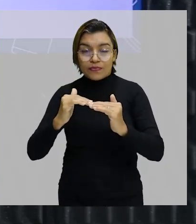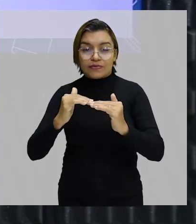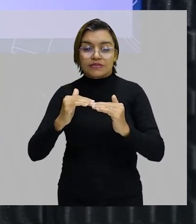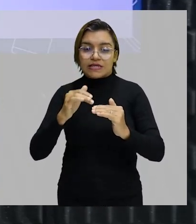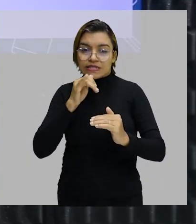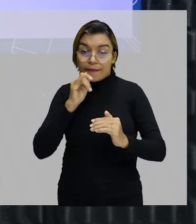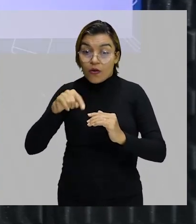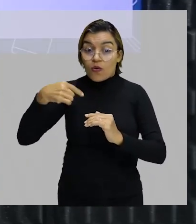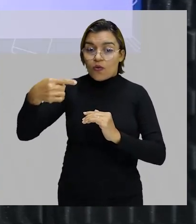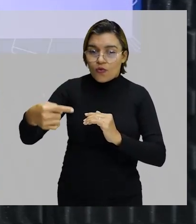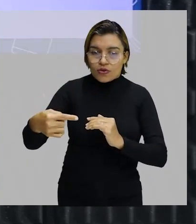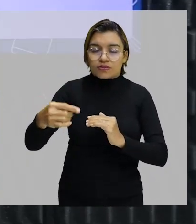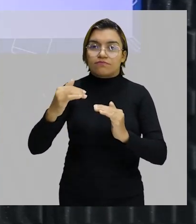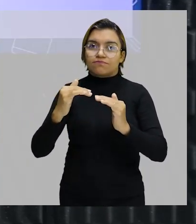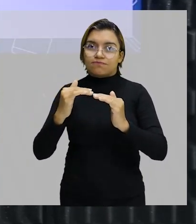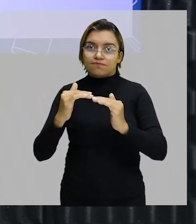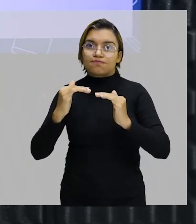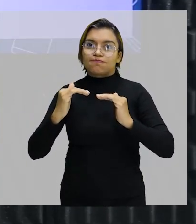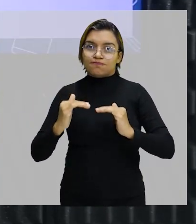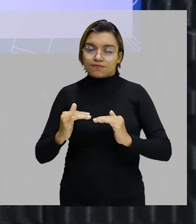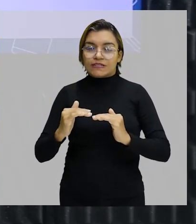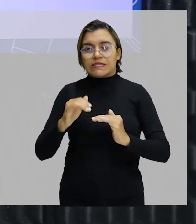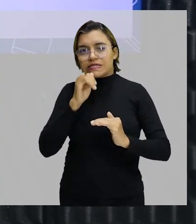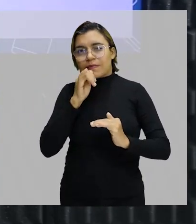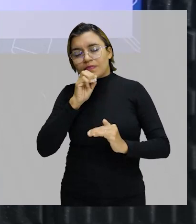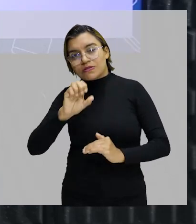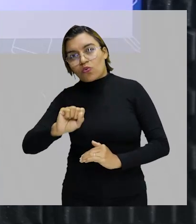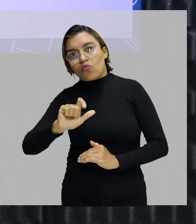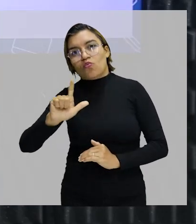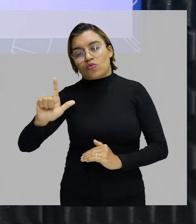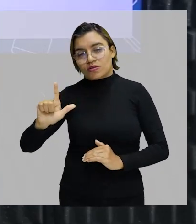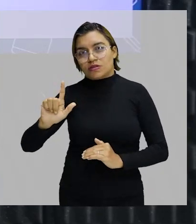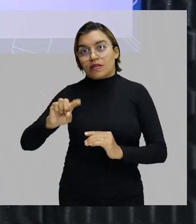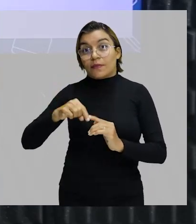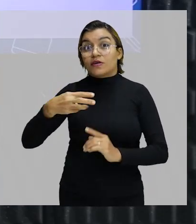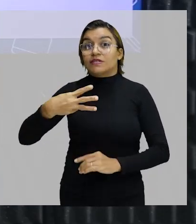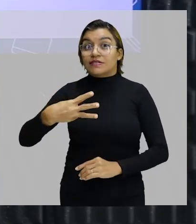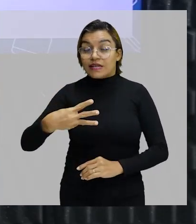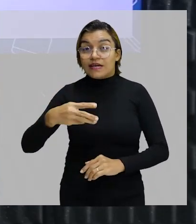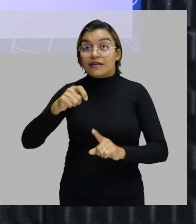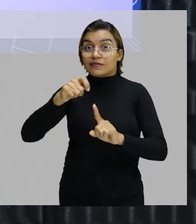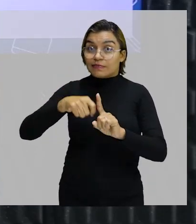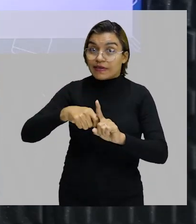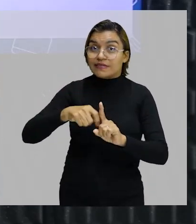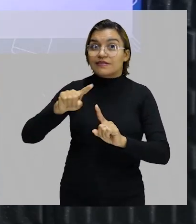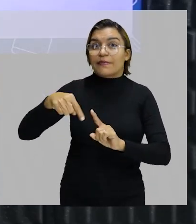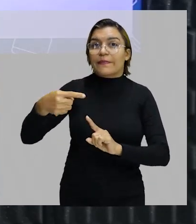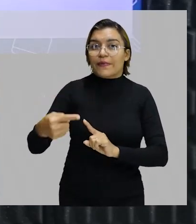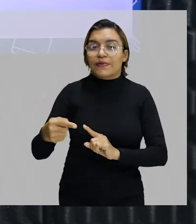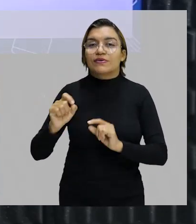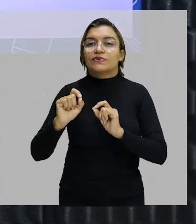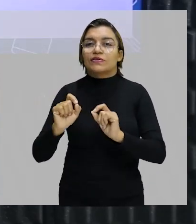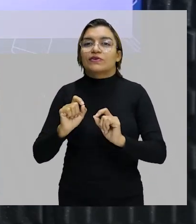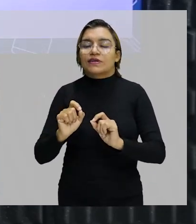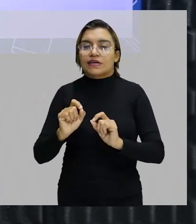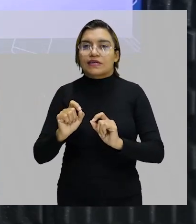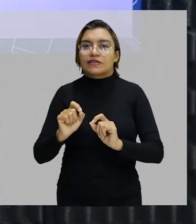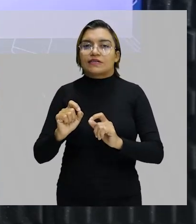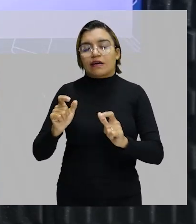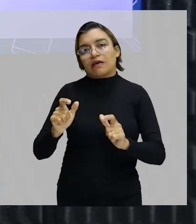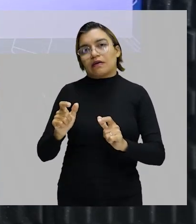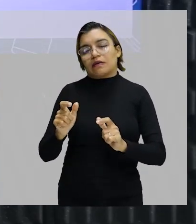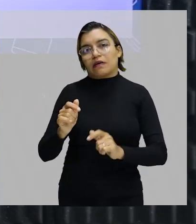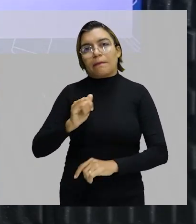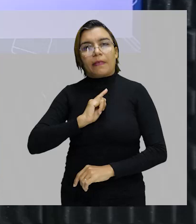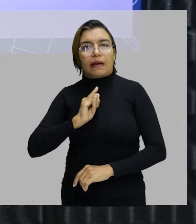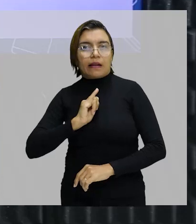6 meses, ele chegava no centro regional, por exemplo, como São Luís. Né? 3 meses depois que chegou em São Luís, chegava na cidade local, Imperatriz,